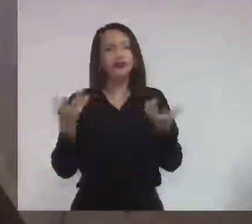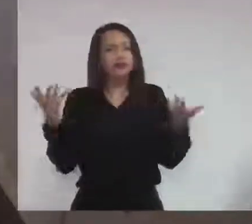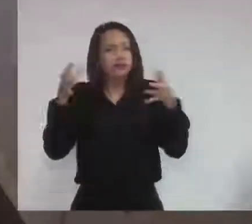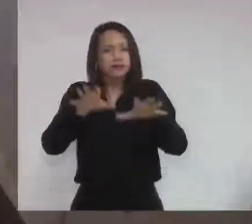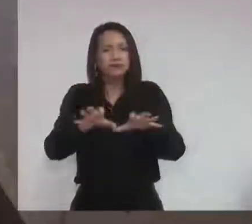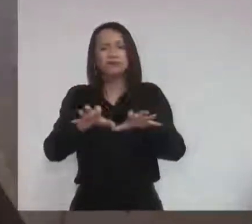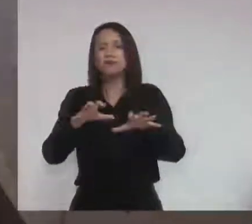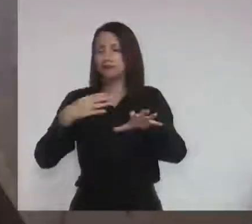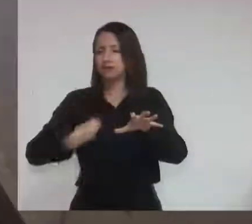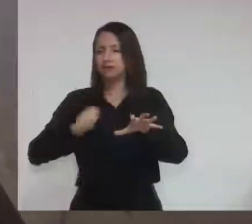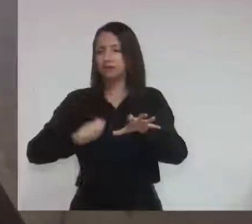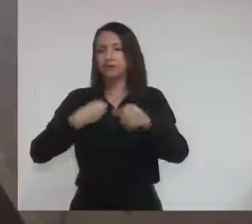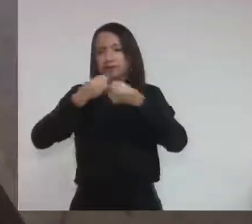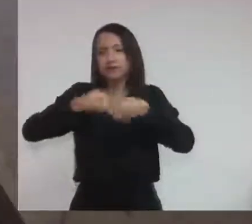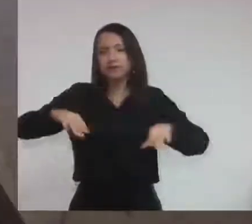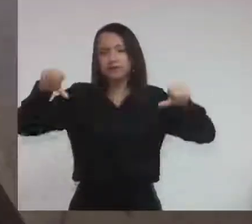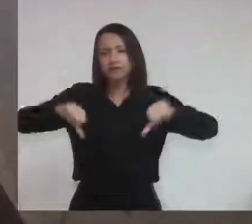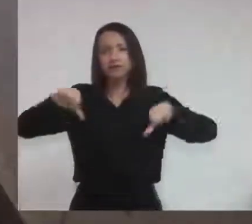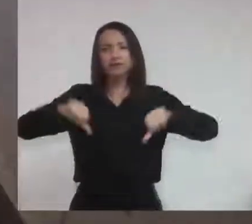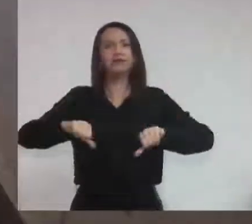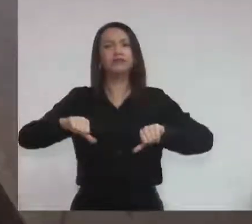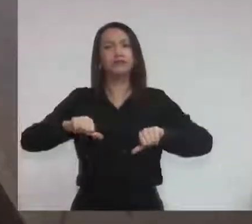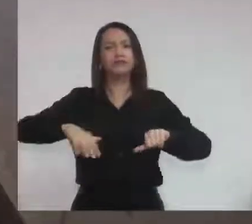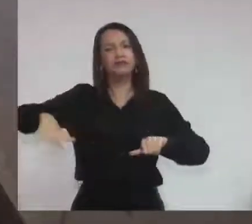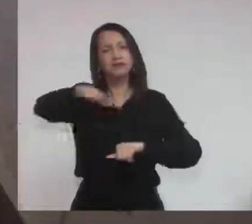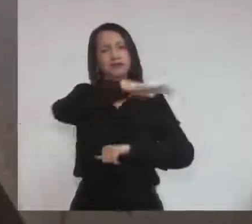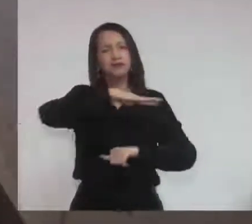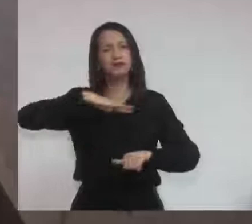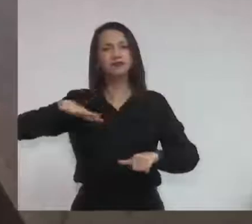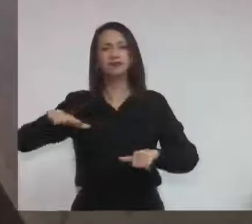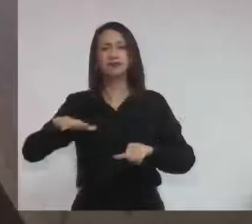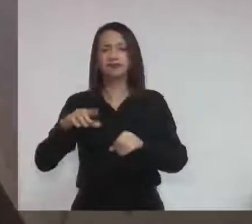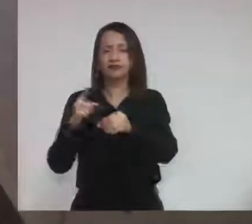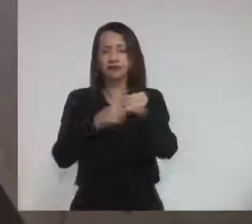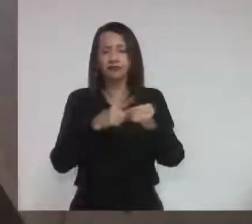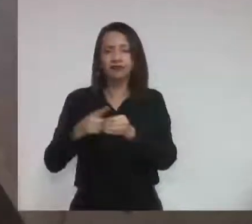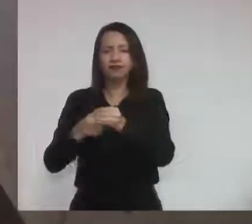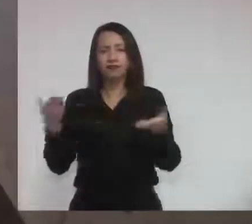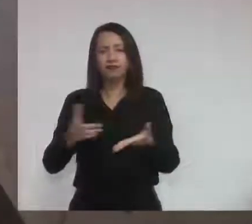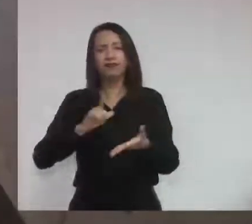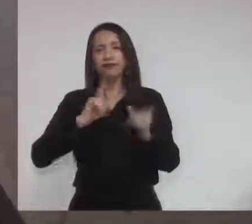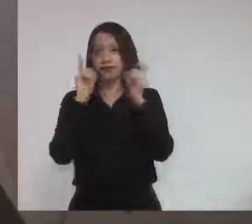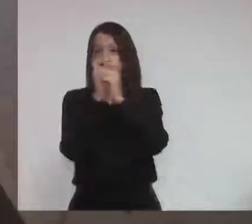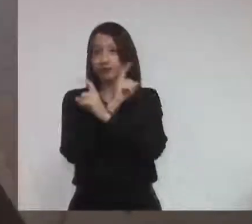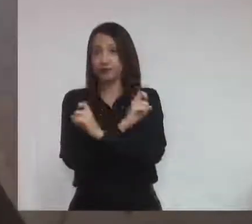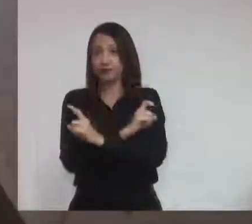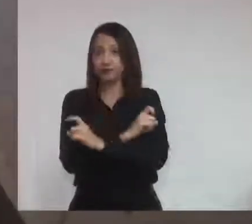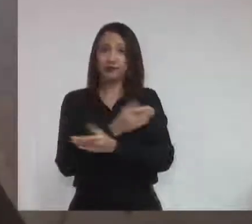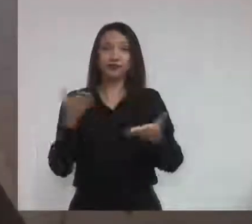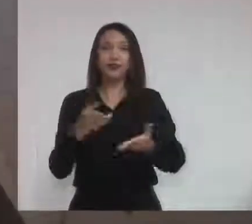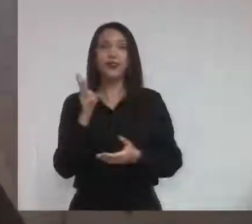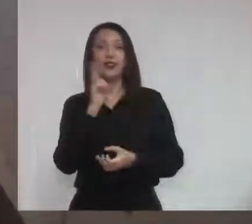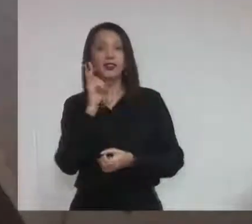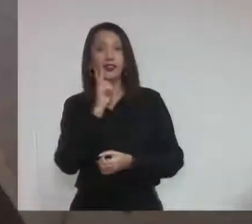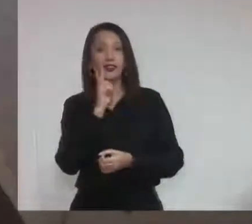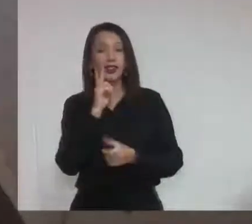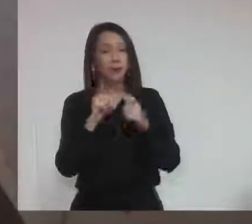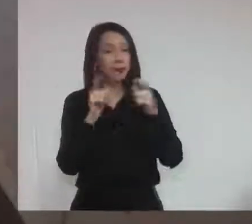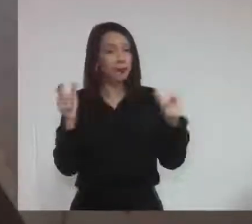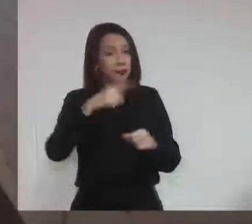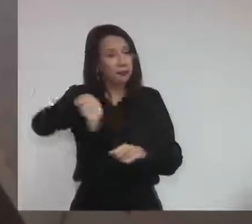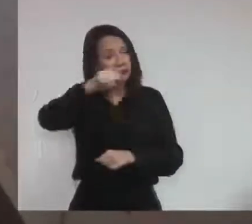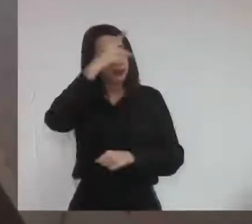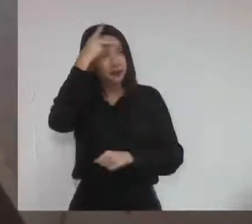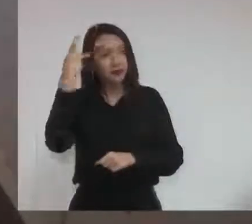de outros municípios também, e daí de tantas as dificuldades. Nós temos hoje em Vinhedo, grande parte da população não